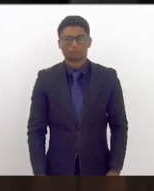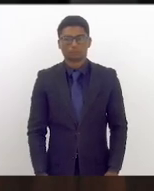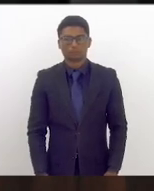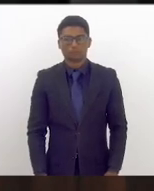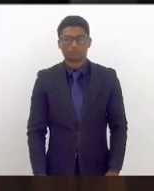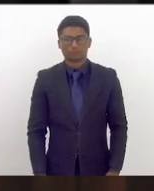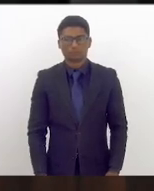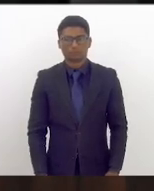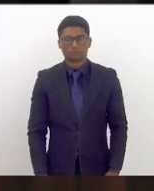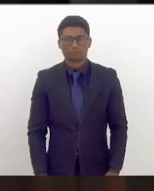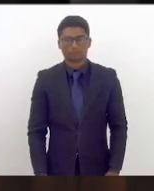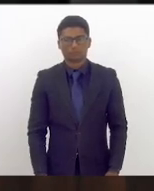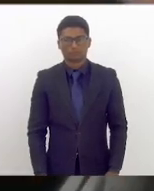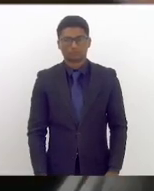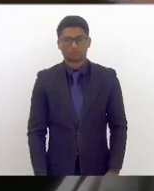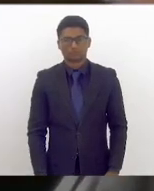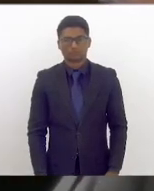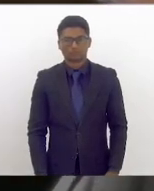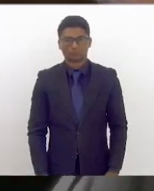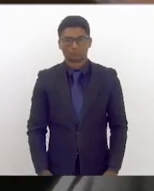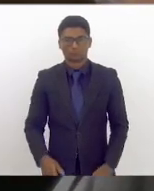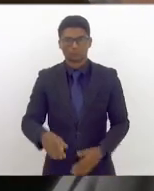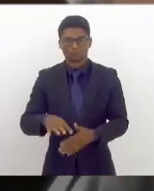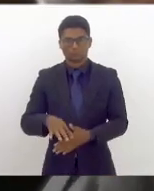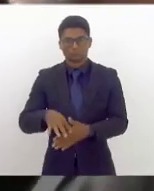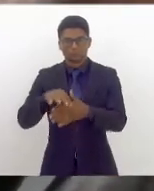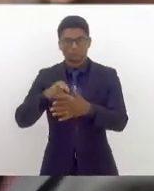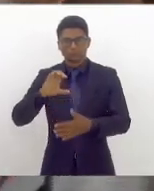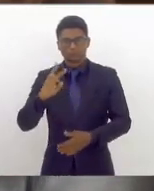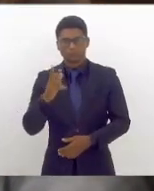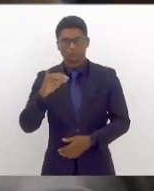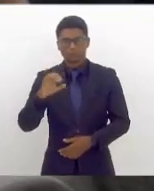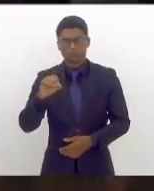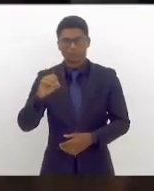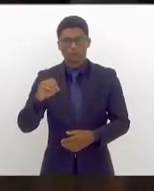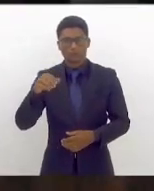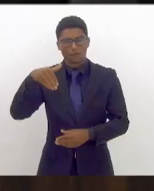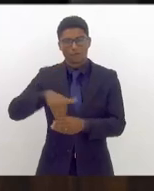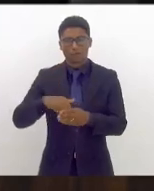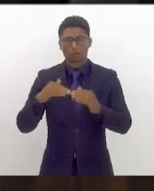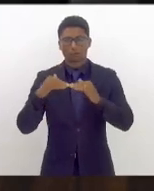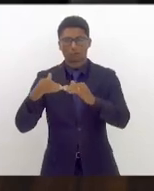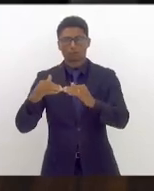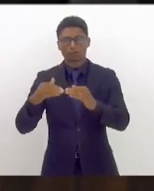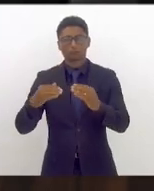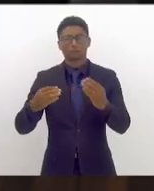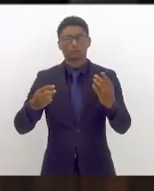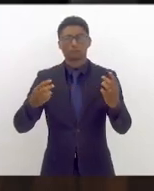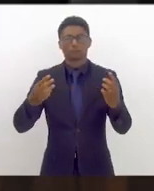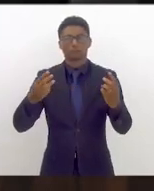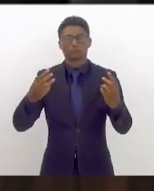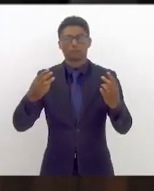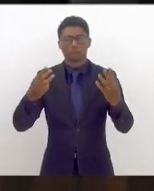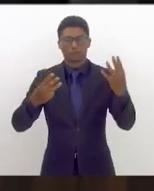acompanha o voto do nosso Líder Chico Machado 4 a 3